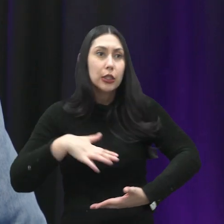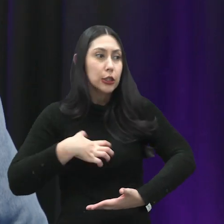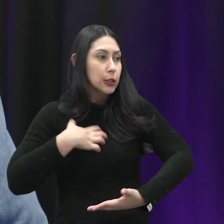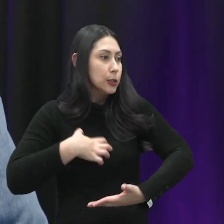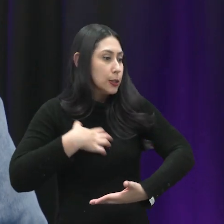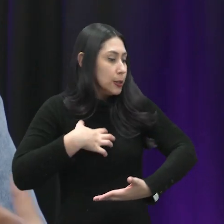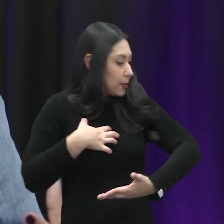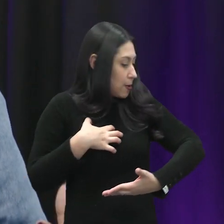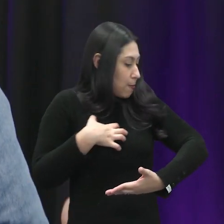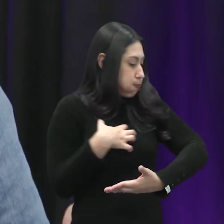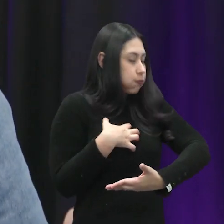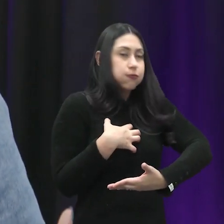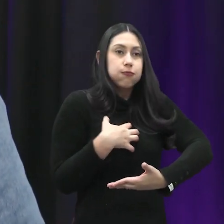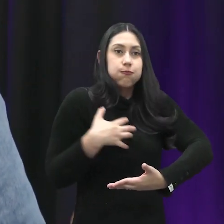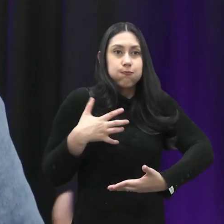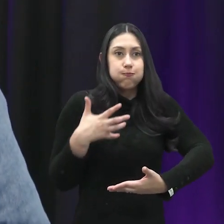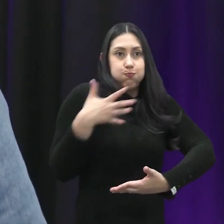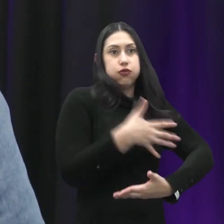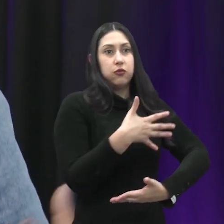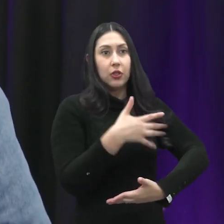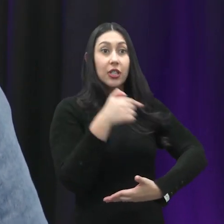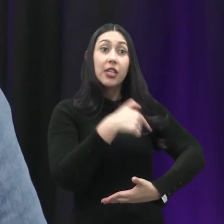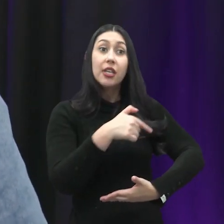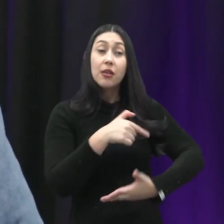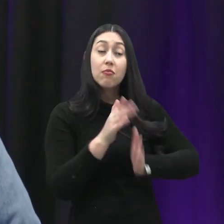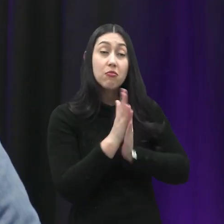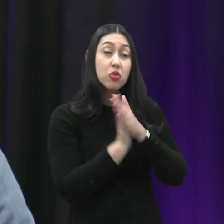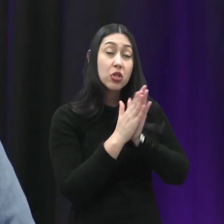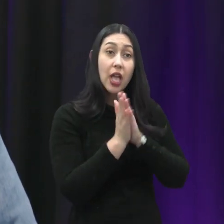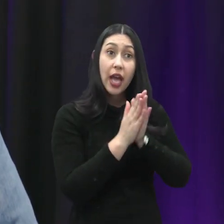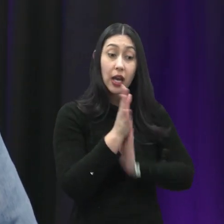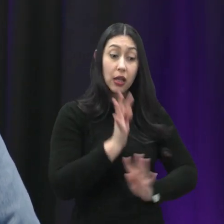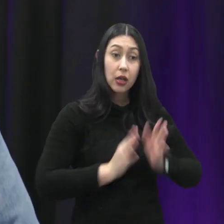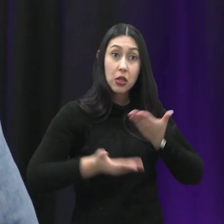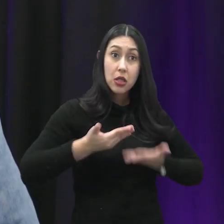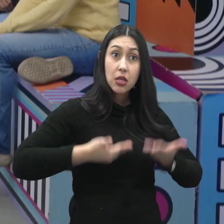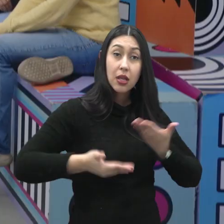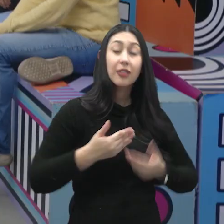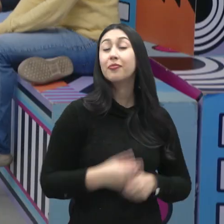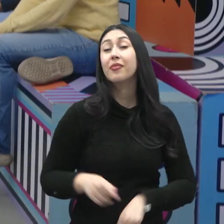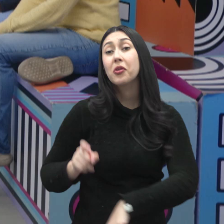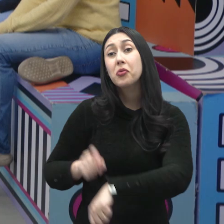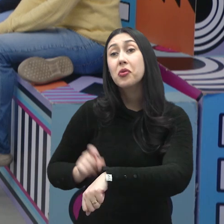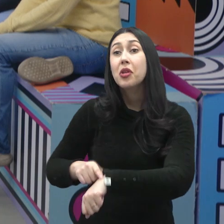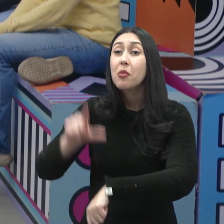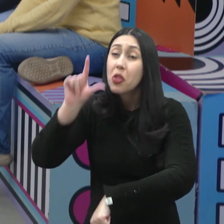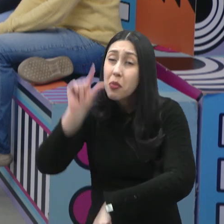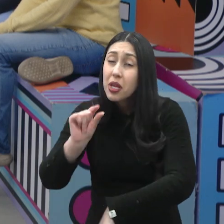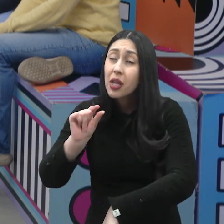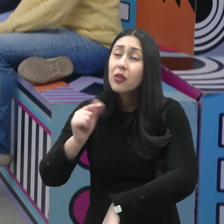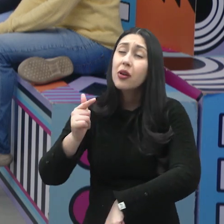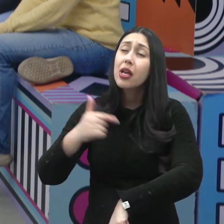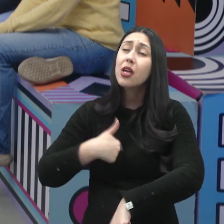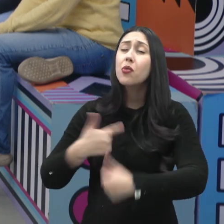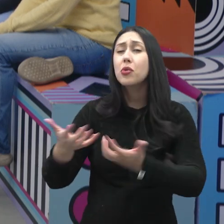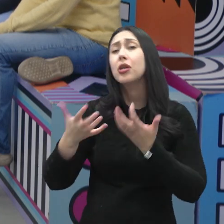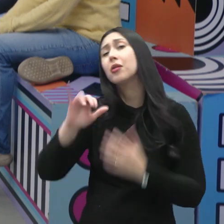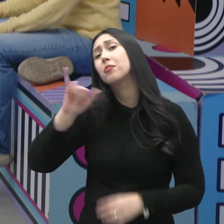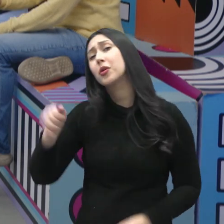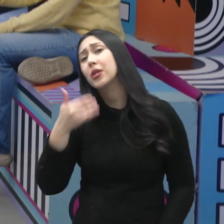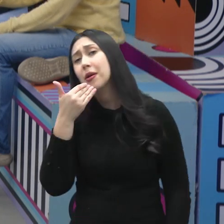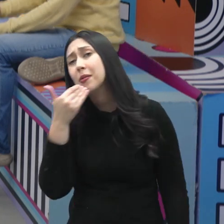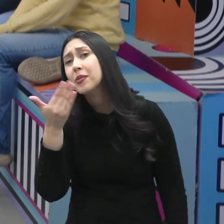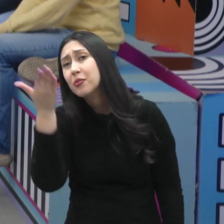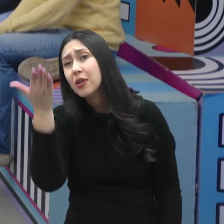invés de trazer para o outro com aquele brinquedo, com aquela Sim. boneca, né? Ô, Raquel, nosso tempo está quase acabando. Eu queria só que você